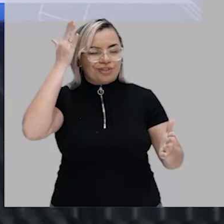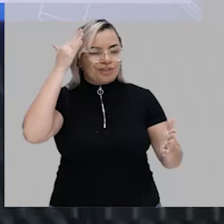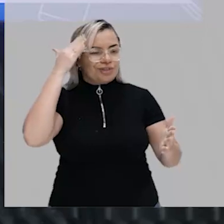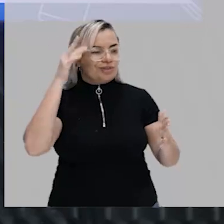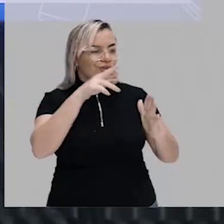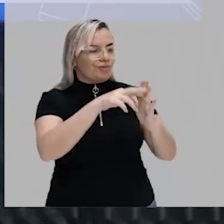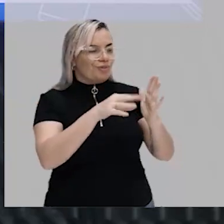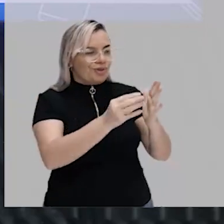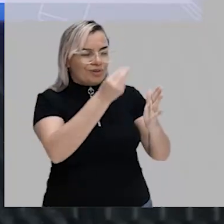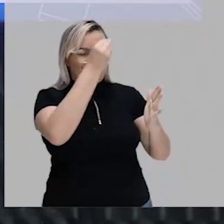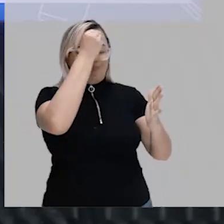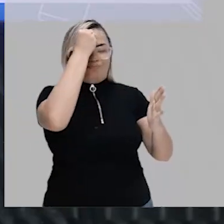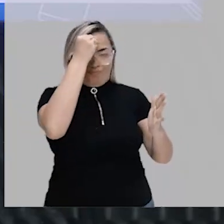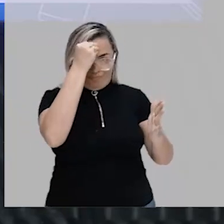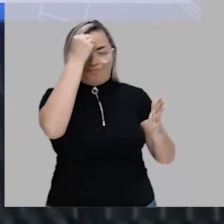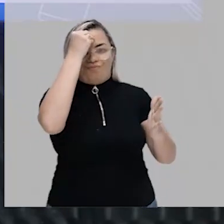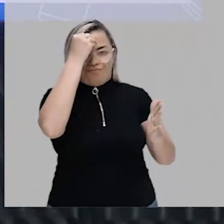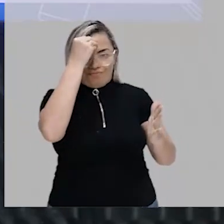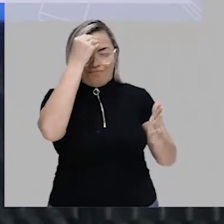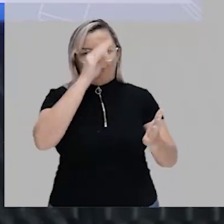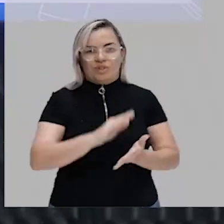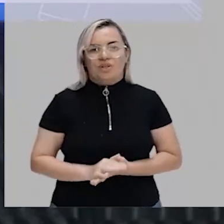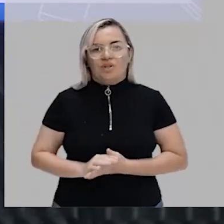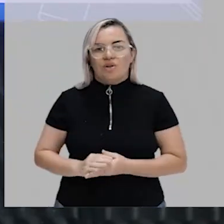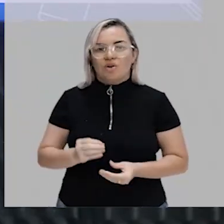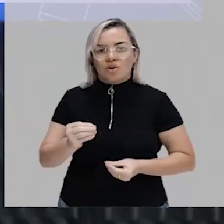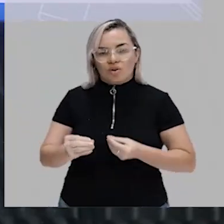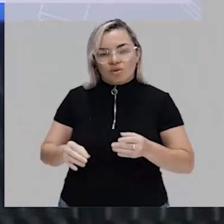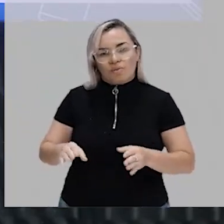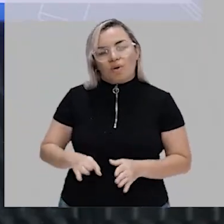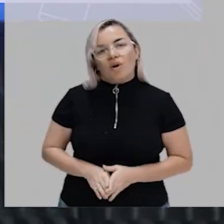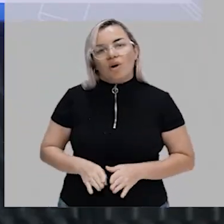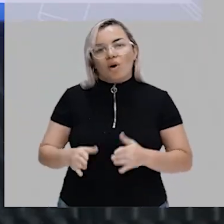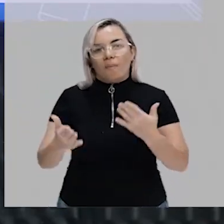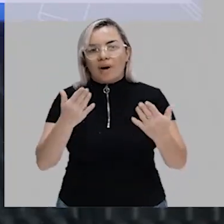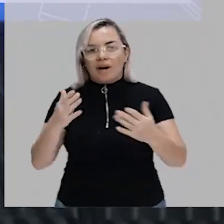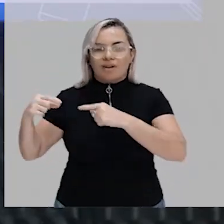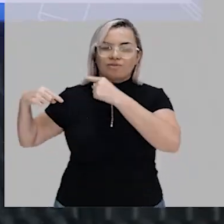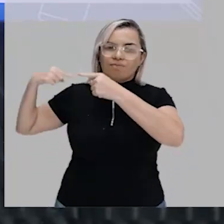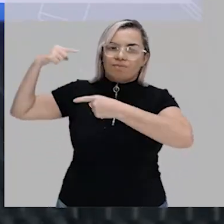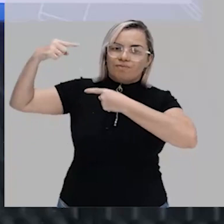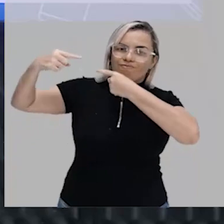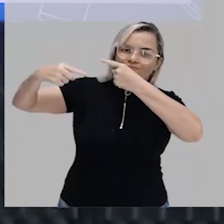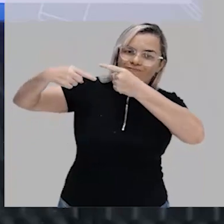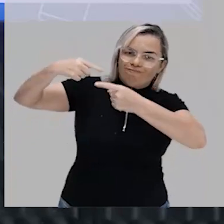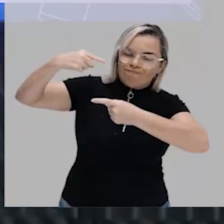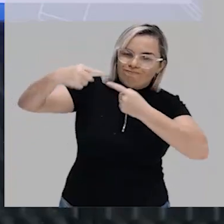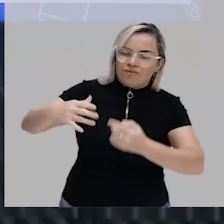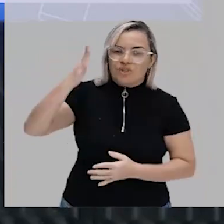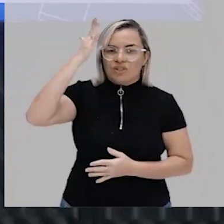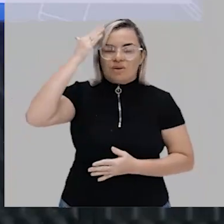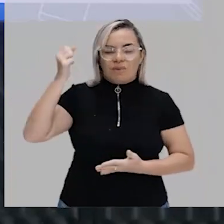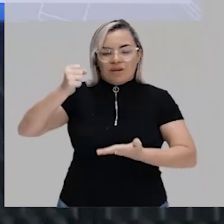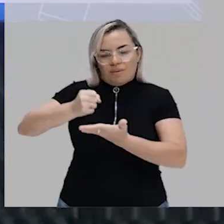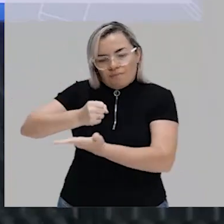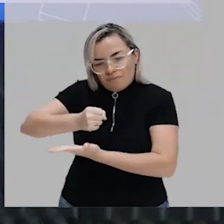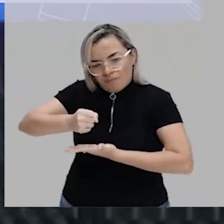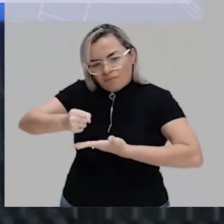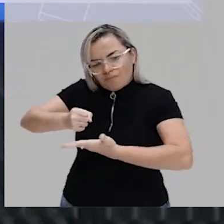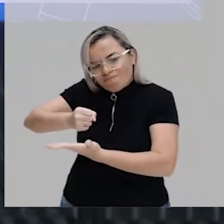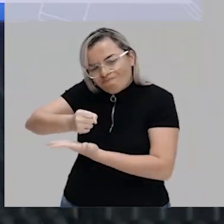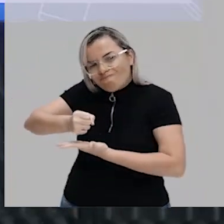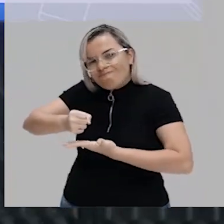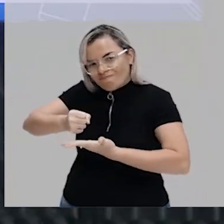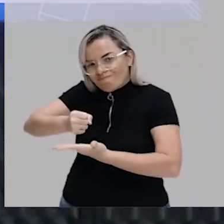se transformando em algo passado de geração a geração. É um saber básico e superficial.